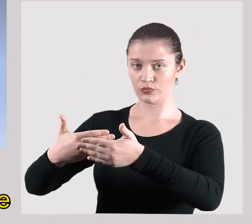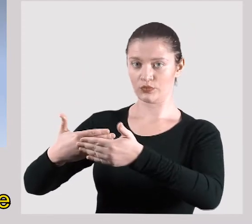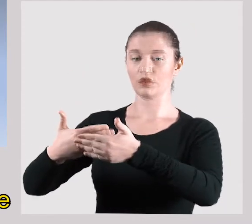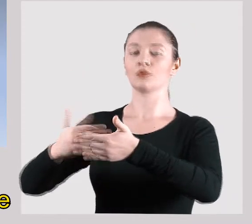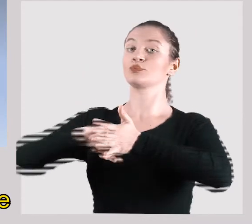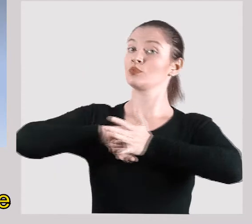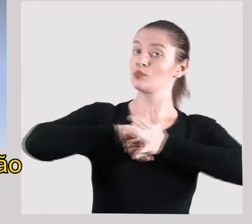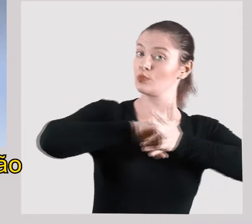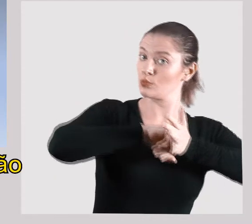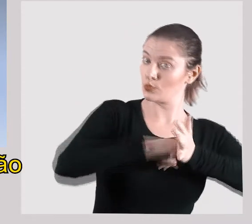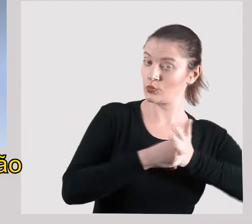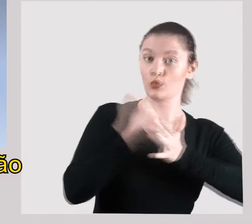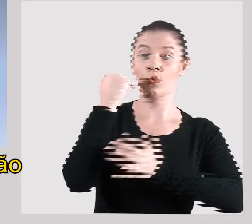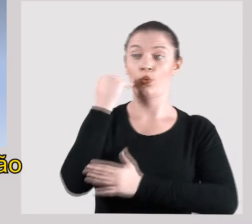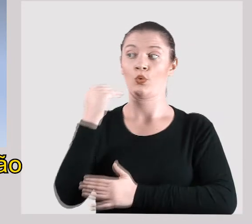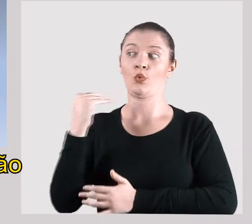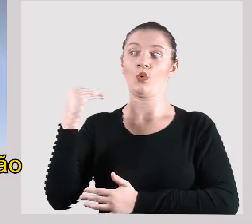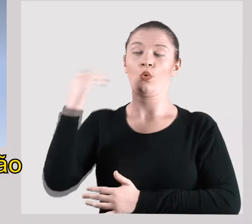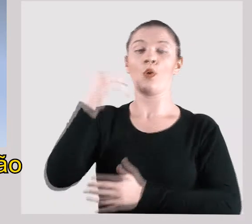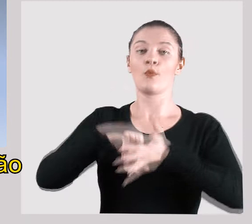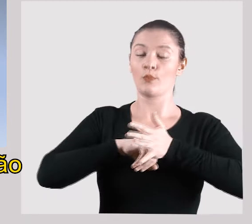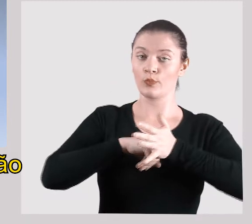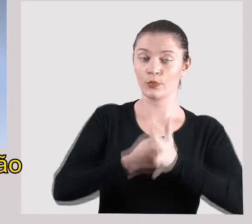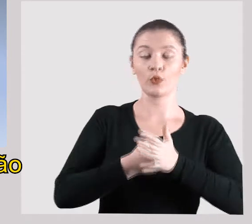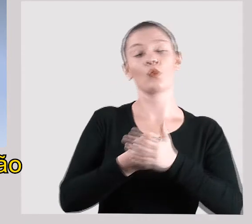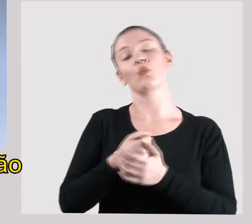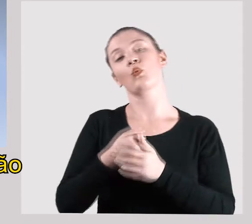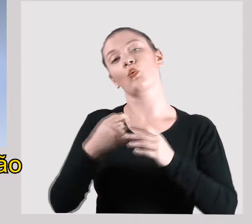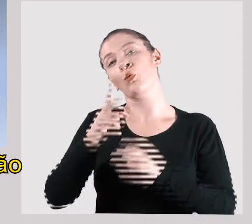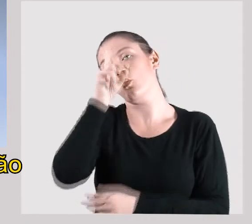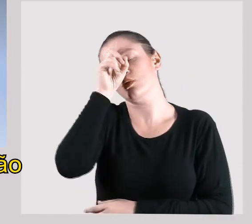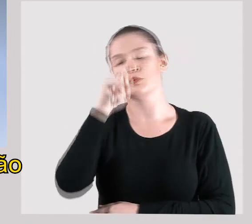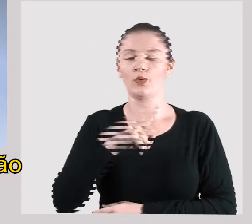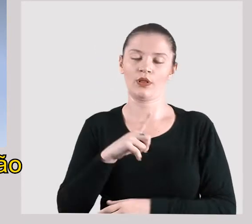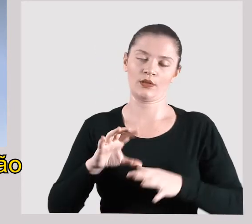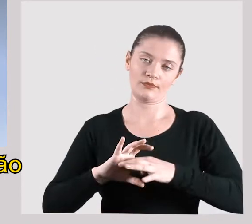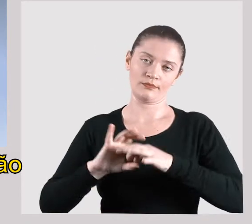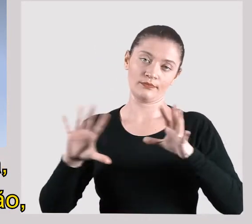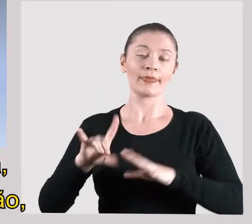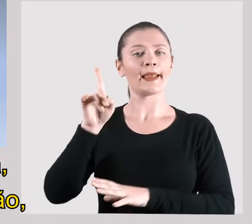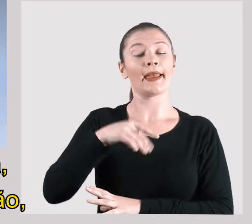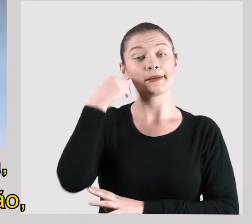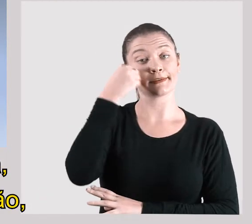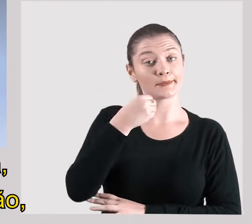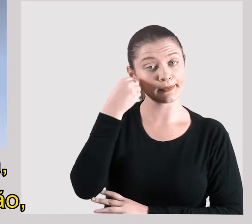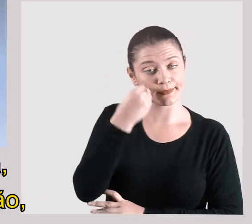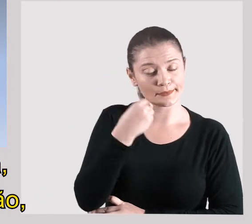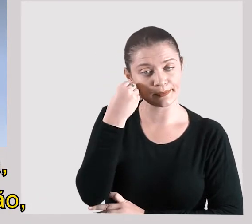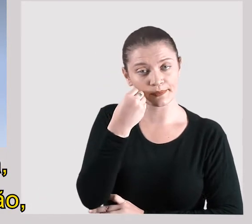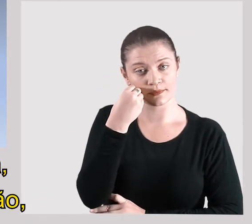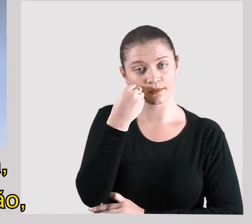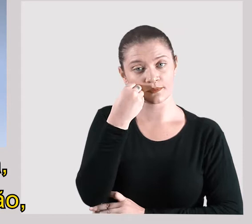bloqueio da puberdade, né, nos hospitais que têm autorização, é a título experimental, faz